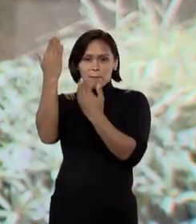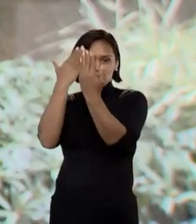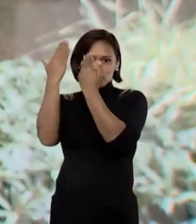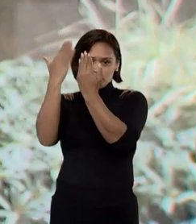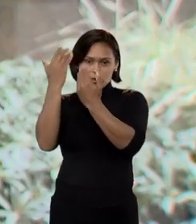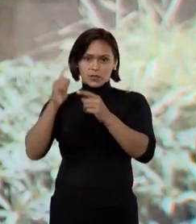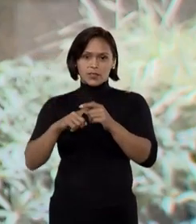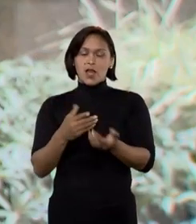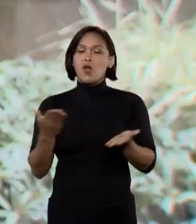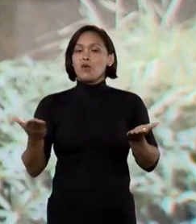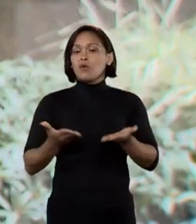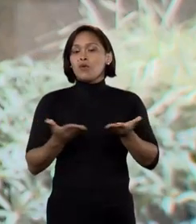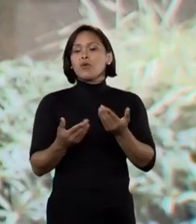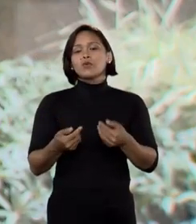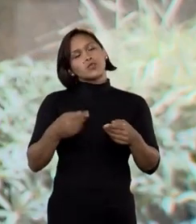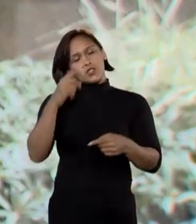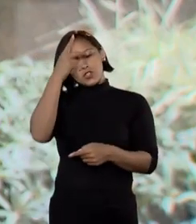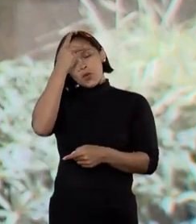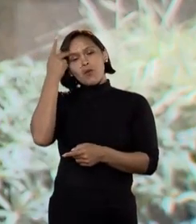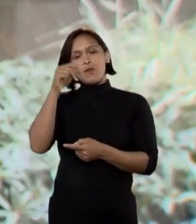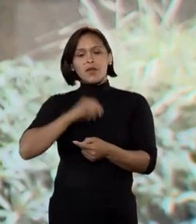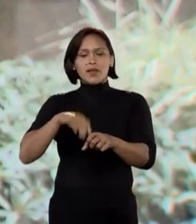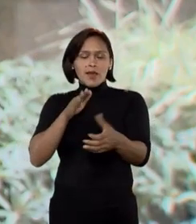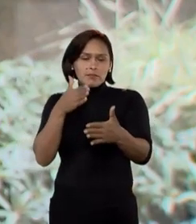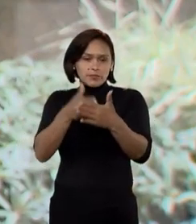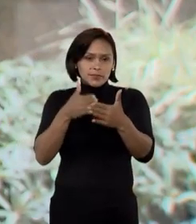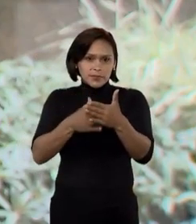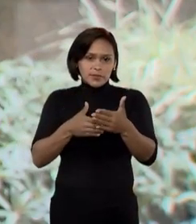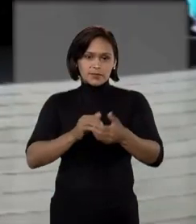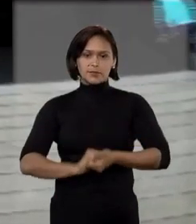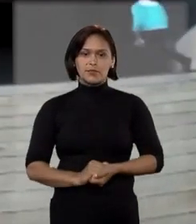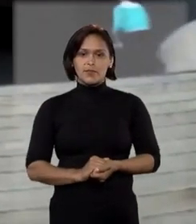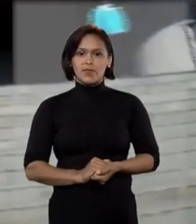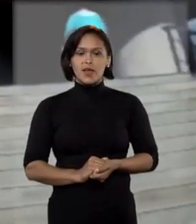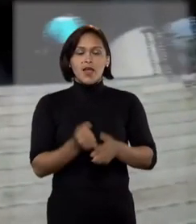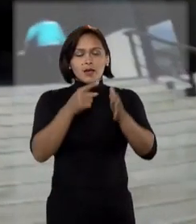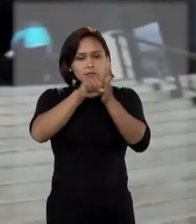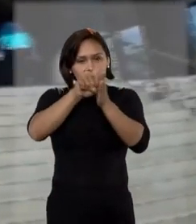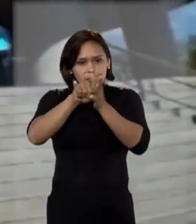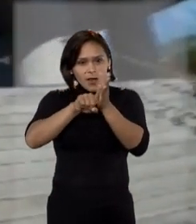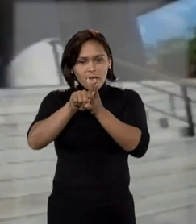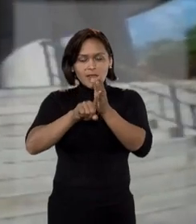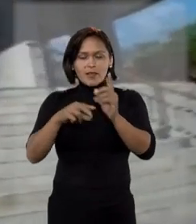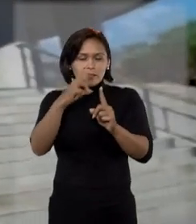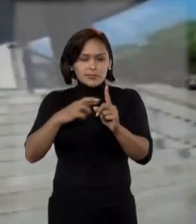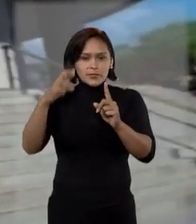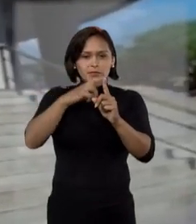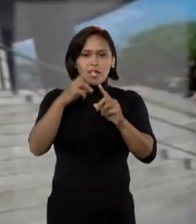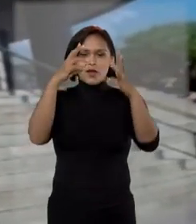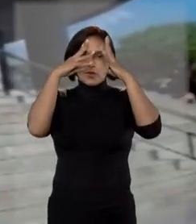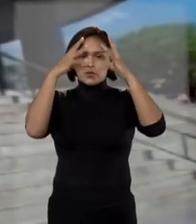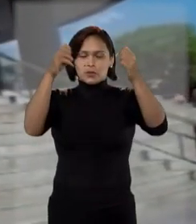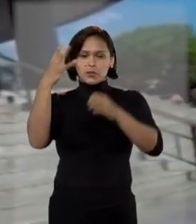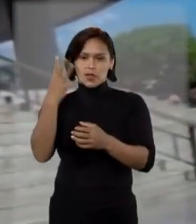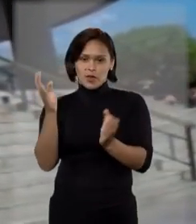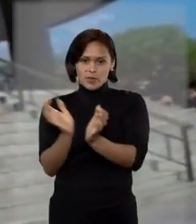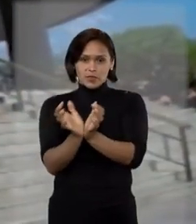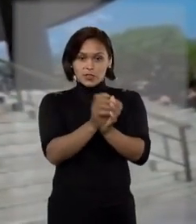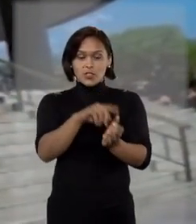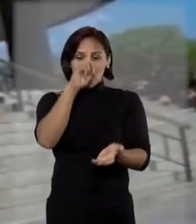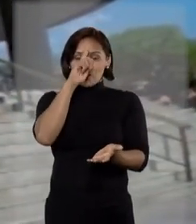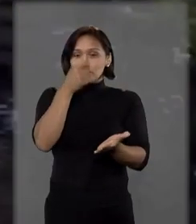psicótica. Atualmente, o homem é interditado por incapacidade civil. Ao analisar a ação de improbidade, o Tribunal Regional Federal